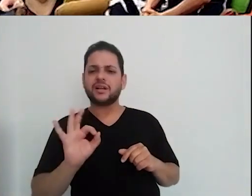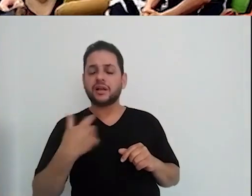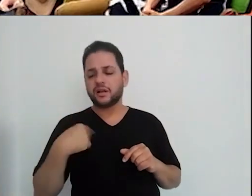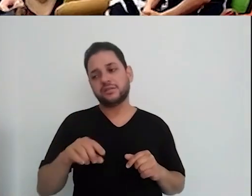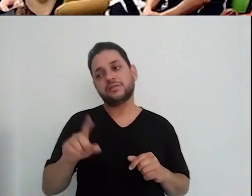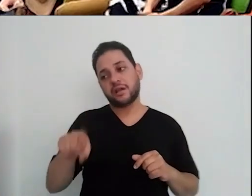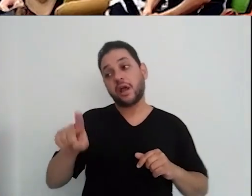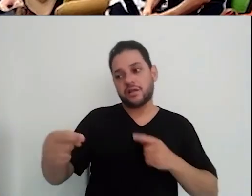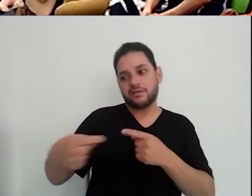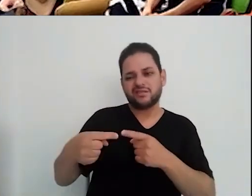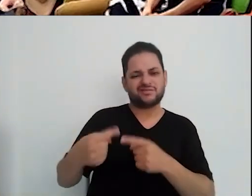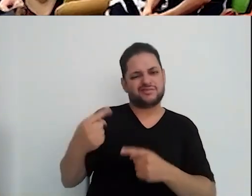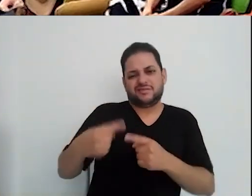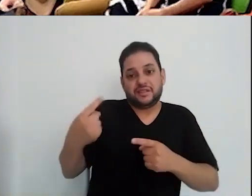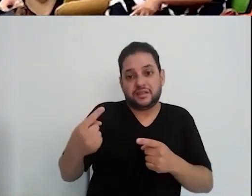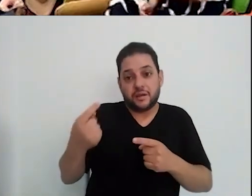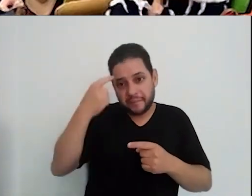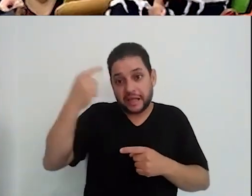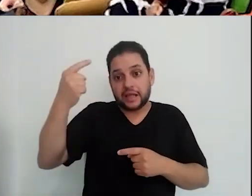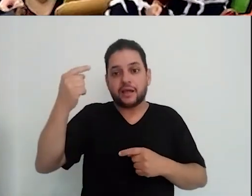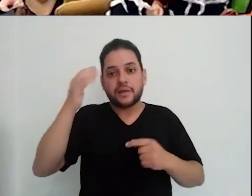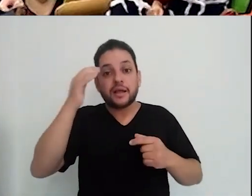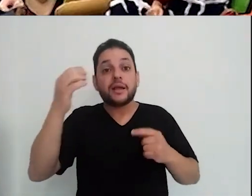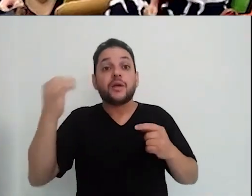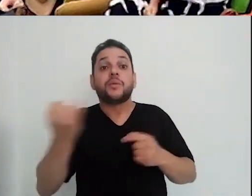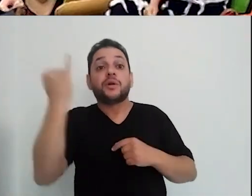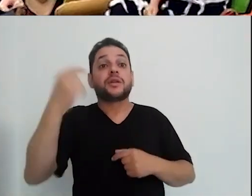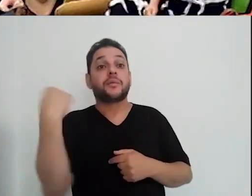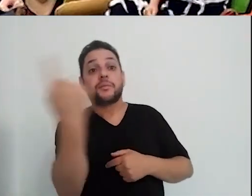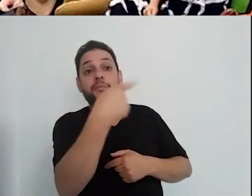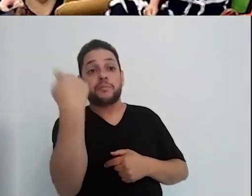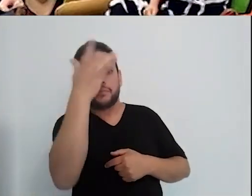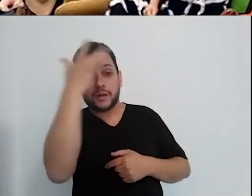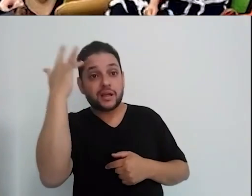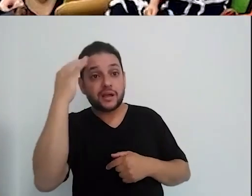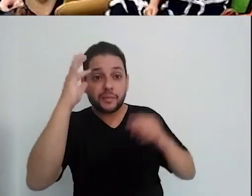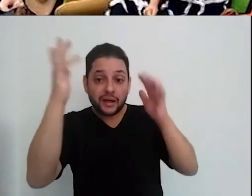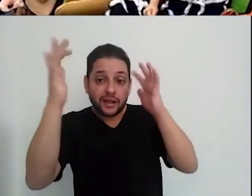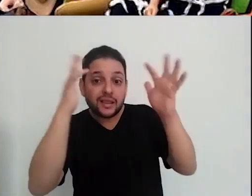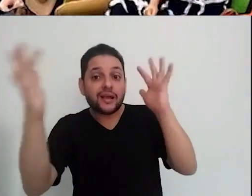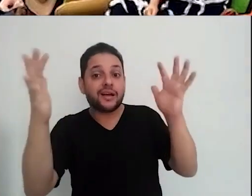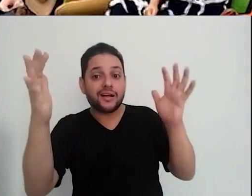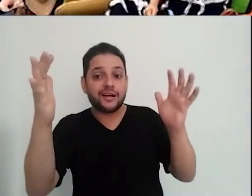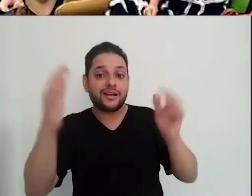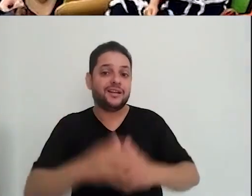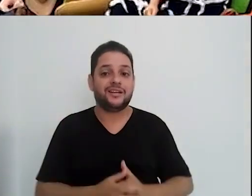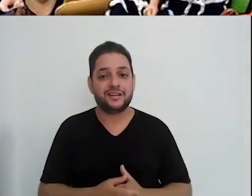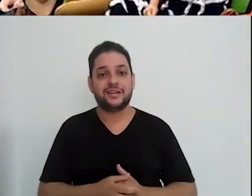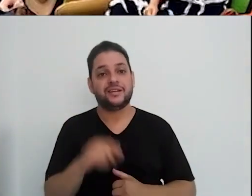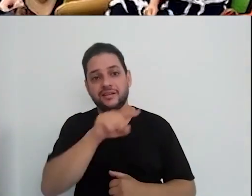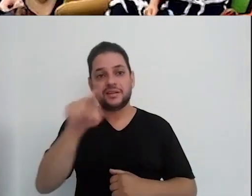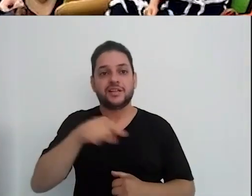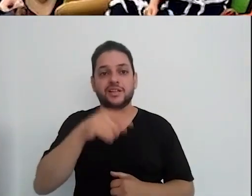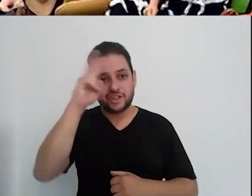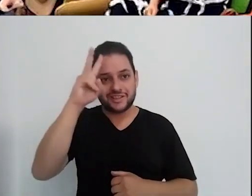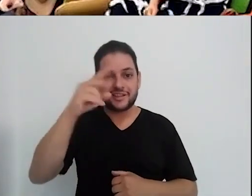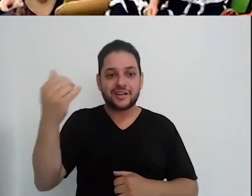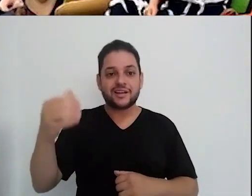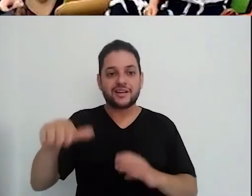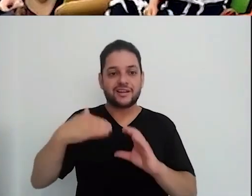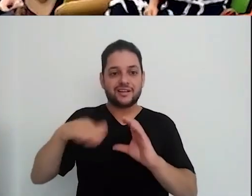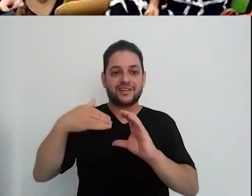vai concordar, mas vai pensar. O importante é que a gente quer que as pessoas pensem. Então, mandem essas histórias para a gente, porque vocês devem conhecer um monte, inclusive